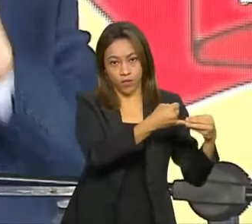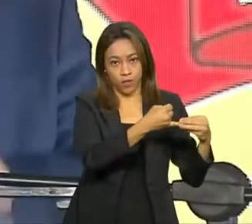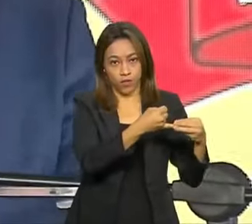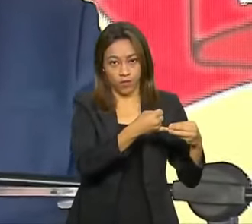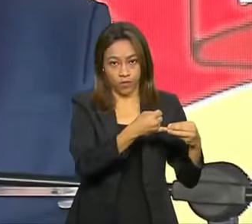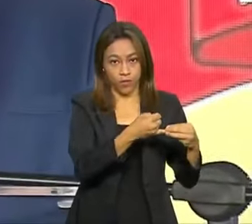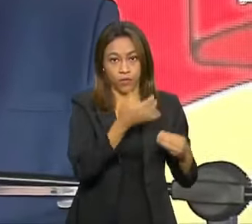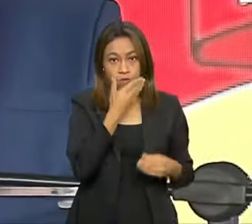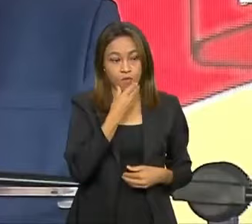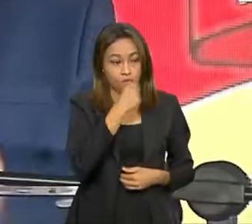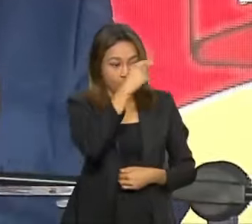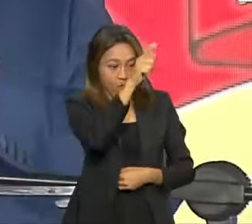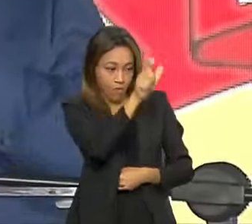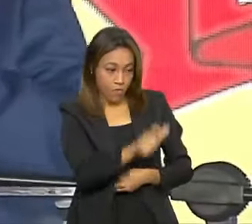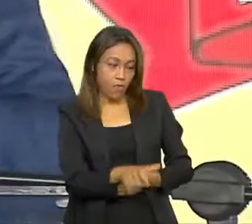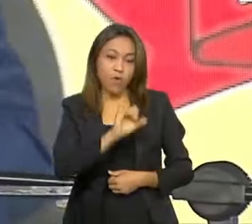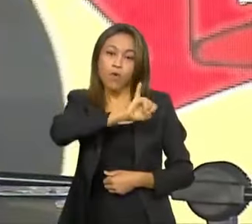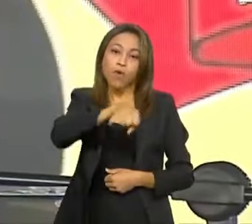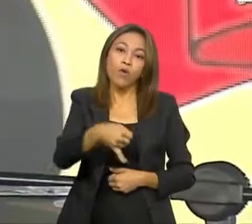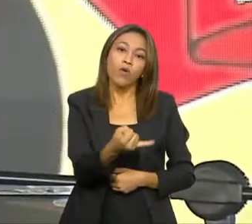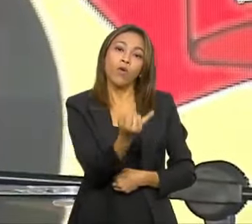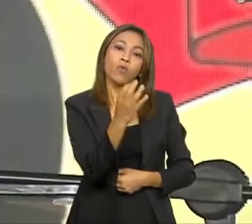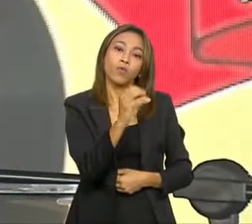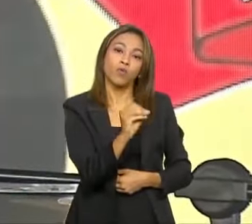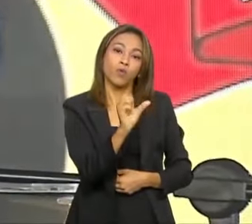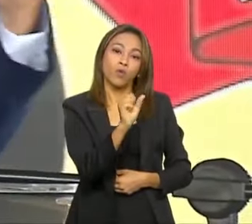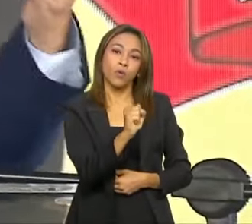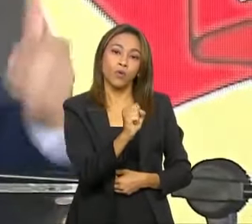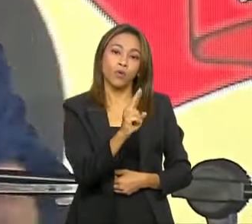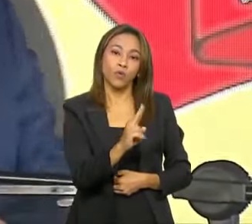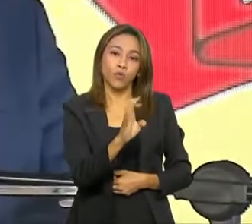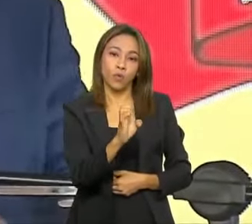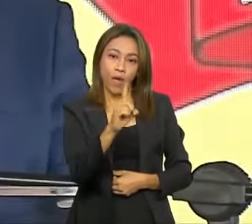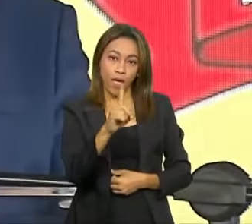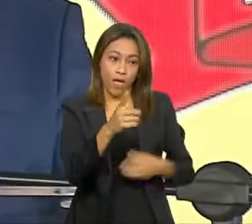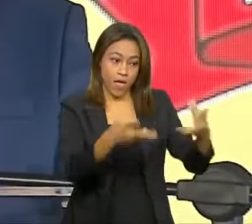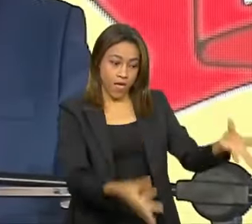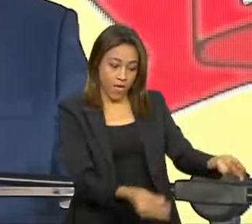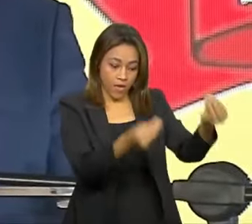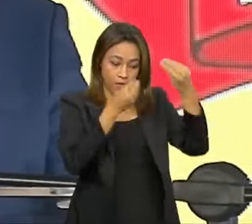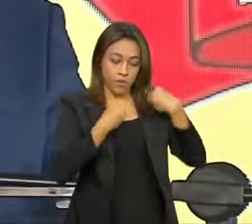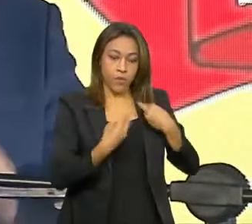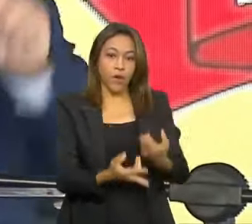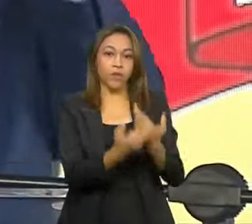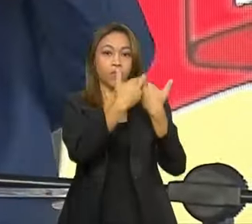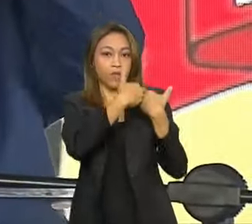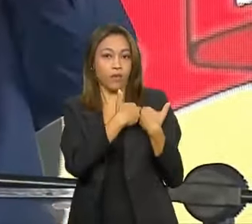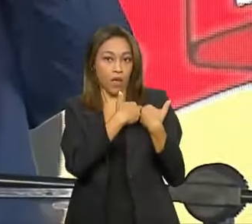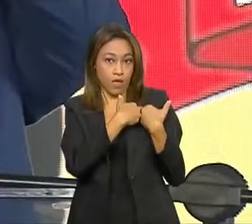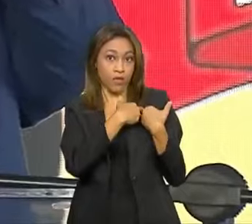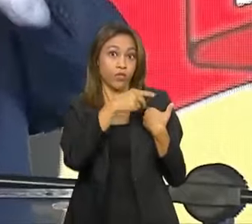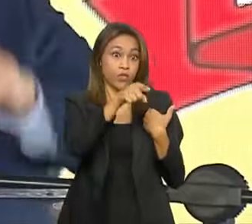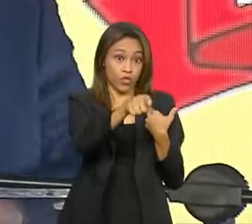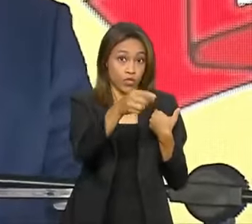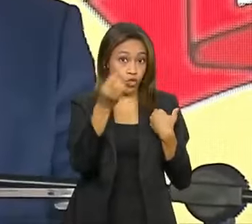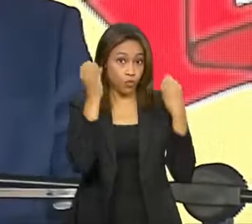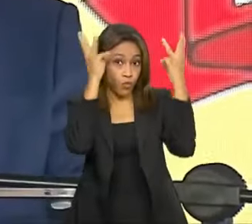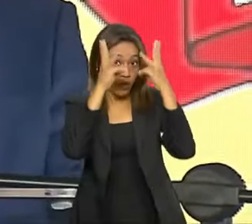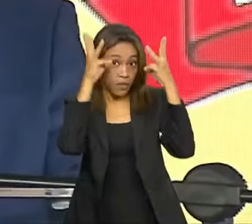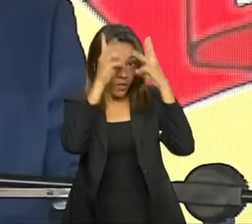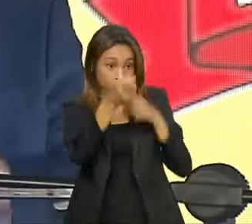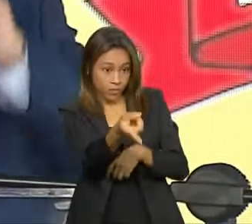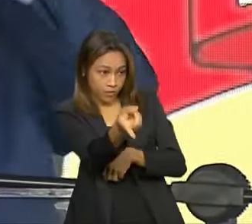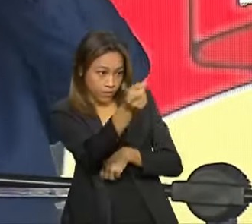Josué, quando recebeu o mandamento de ser o sucessor de Moisés, recebeu o seguinte